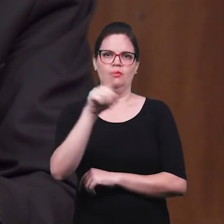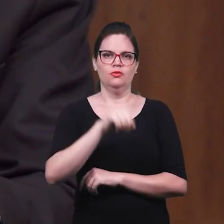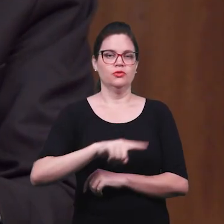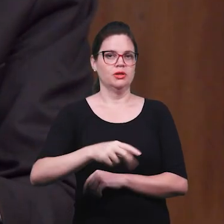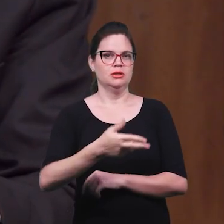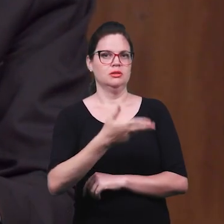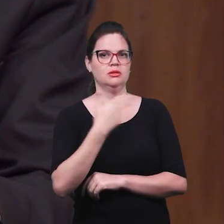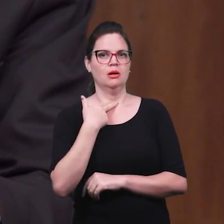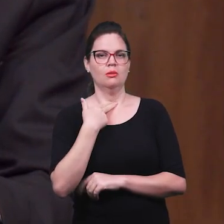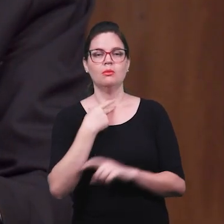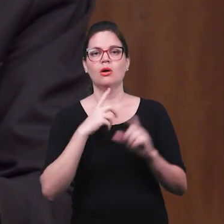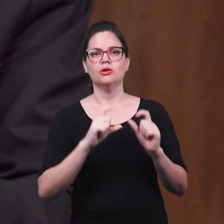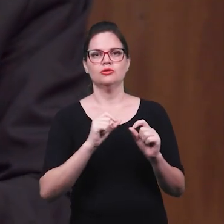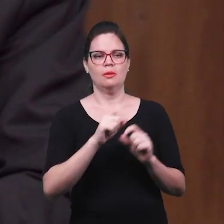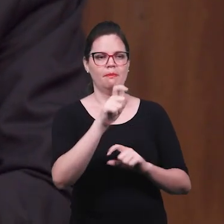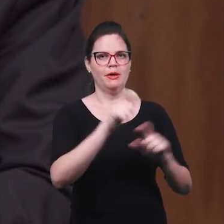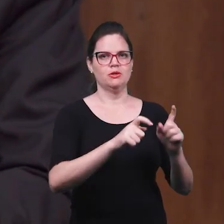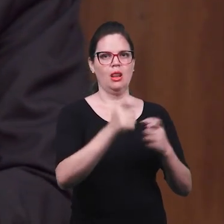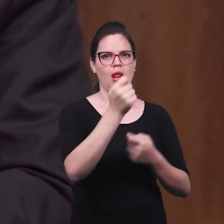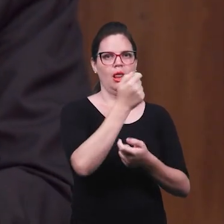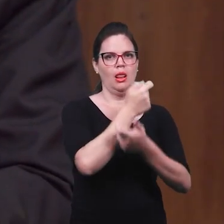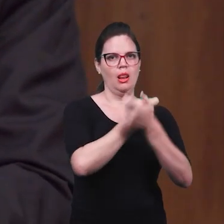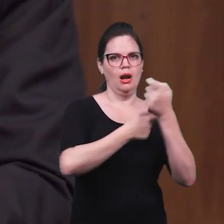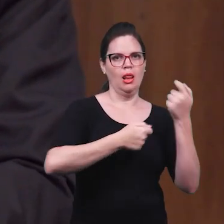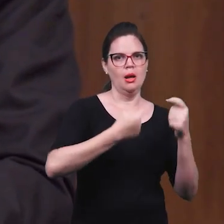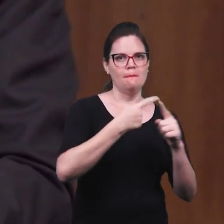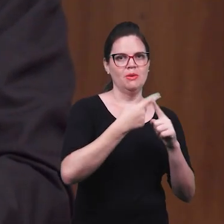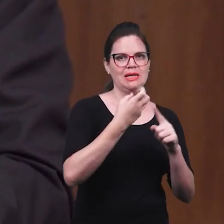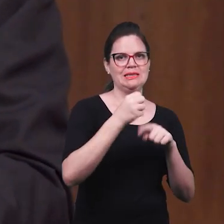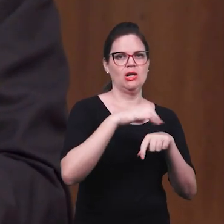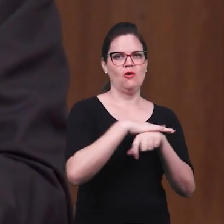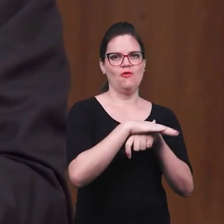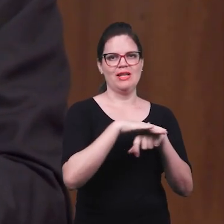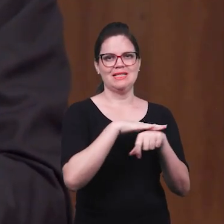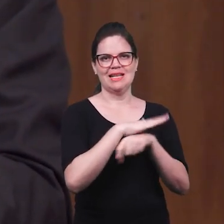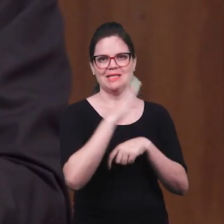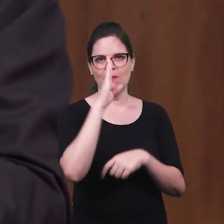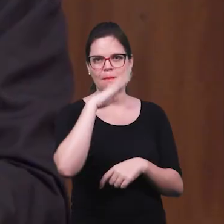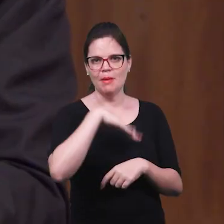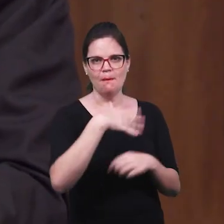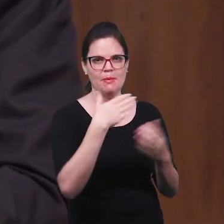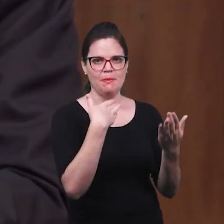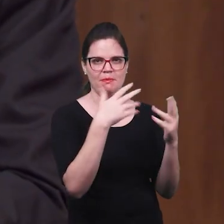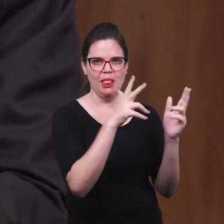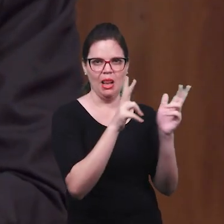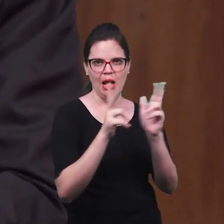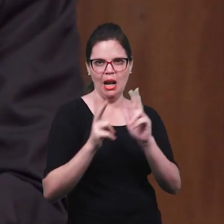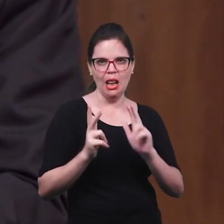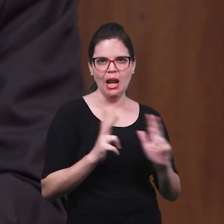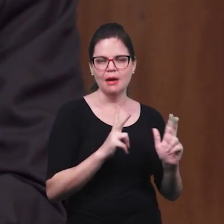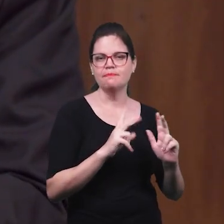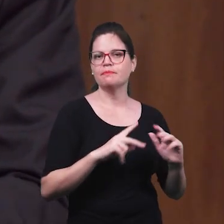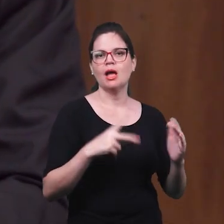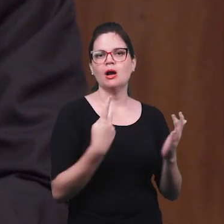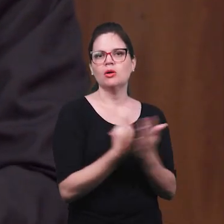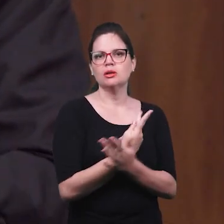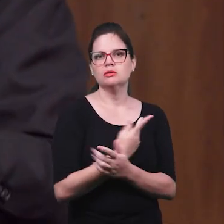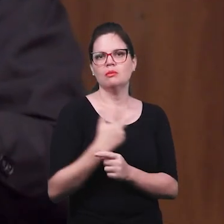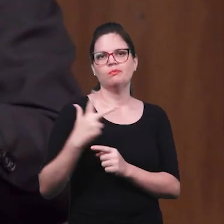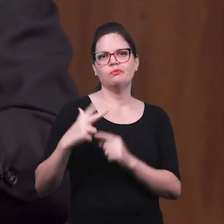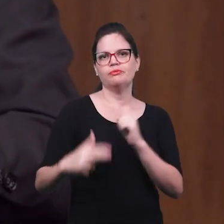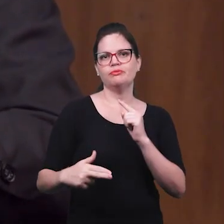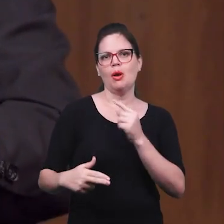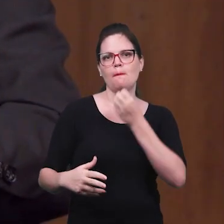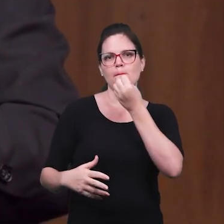conversações corrompem os bons costumes. Então, vamos romper com esses costumes dos deuses da terra e